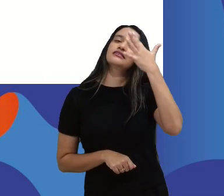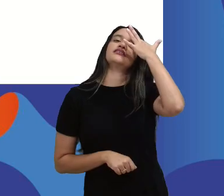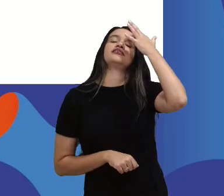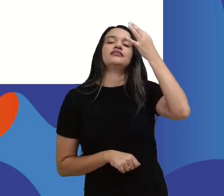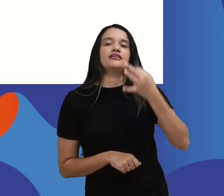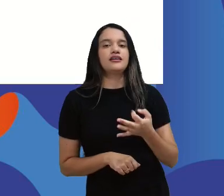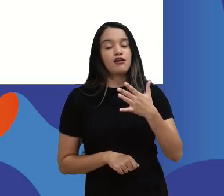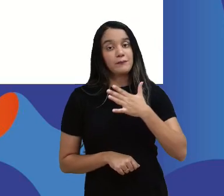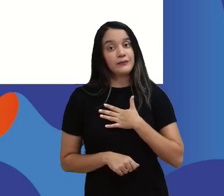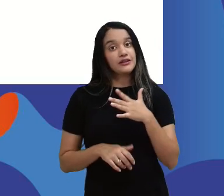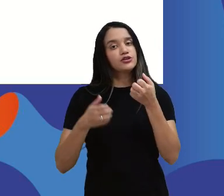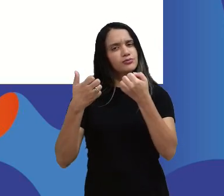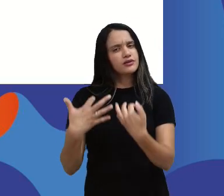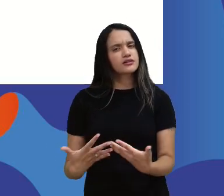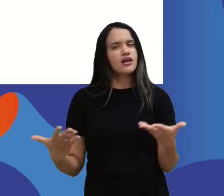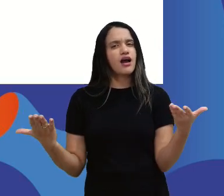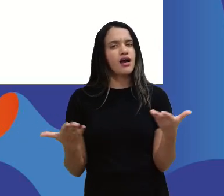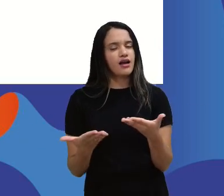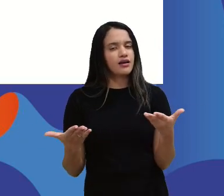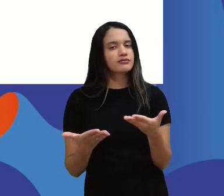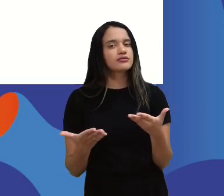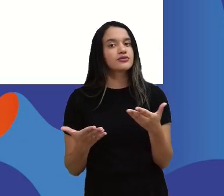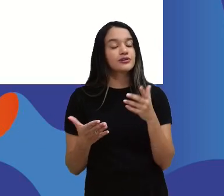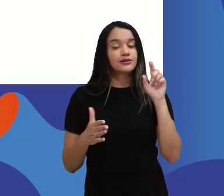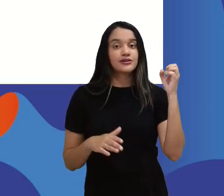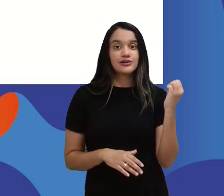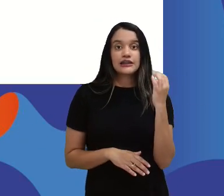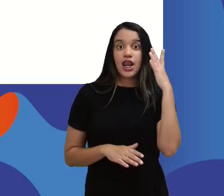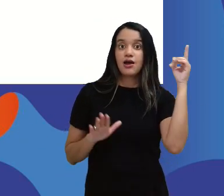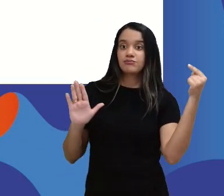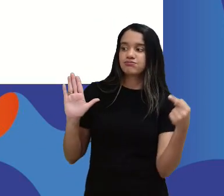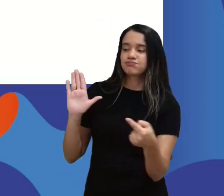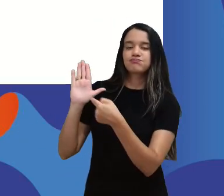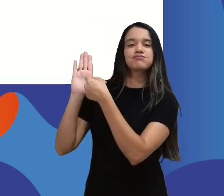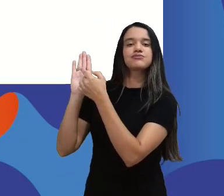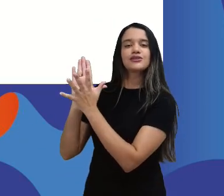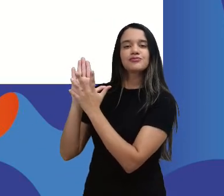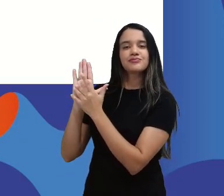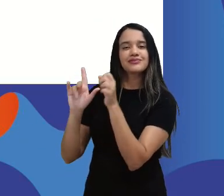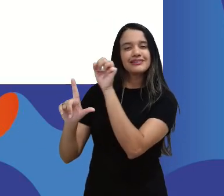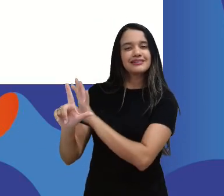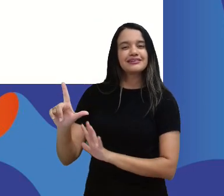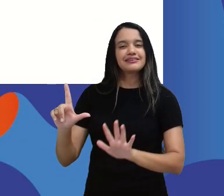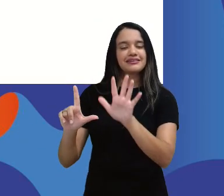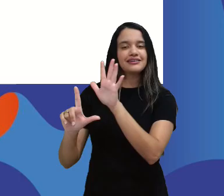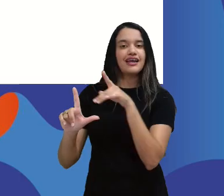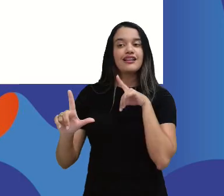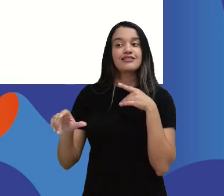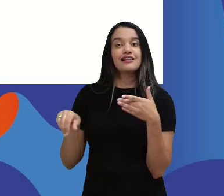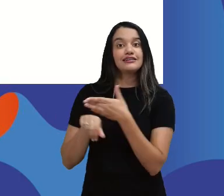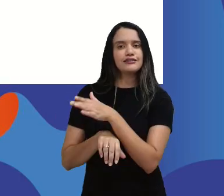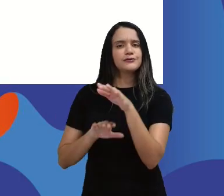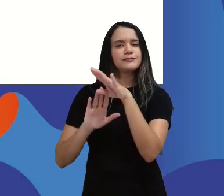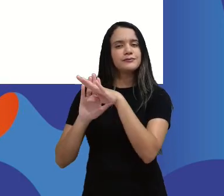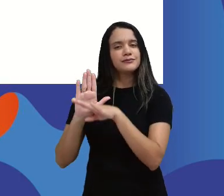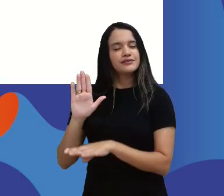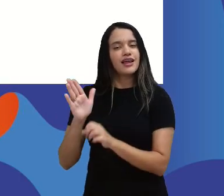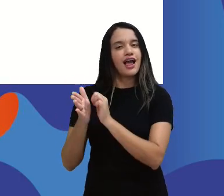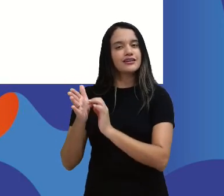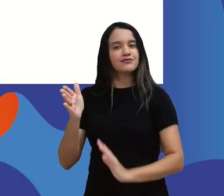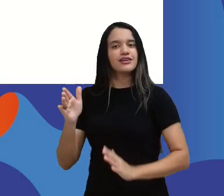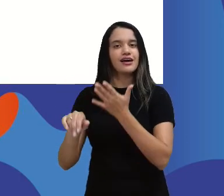a minha explicação, mas cabe a você agora apontar a câmera do celular para esse QR Code que tem uma série de atividades relacionando